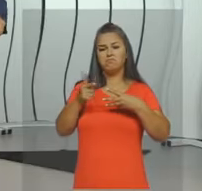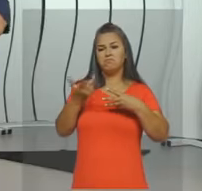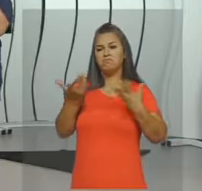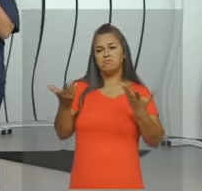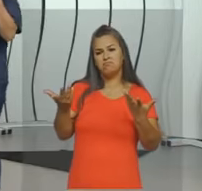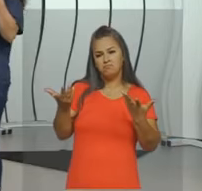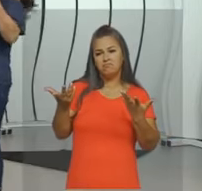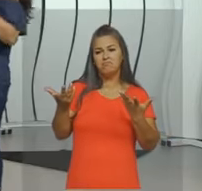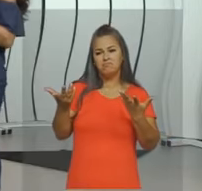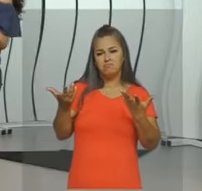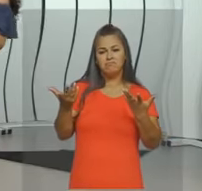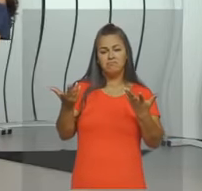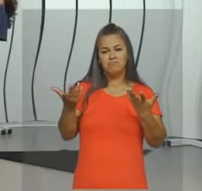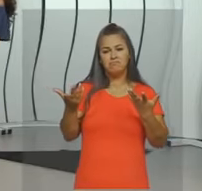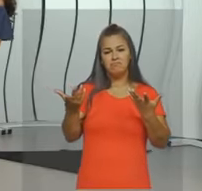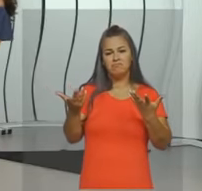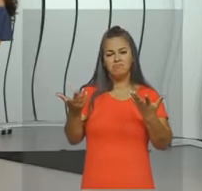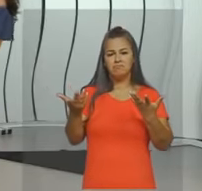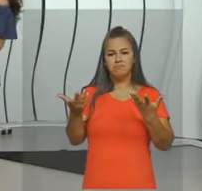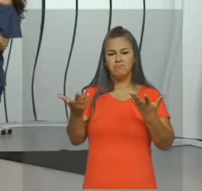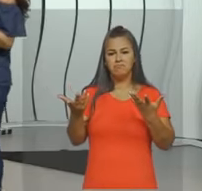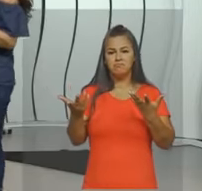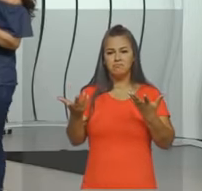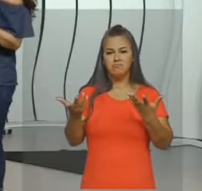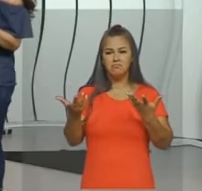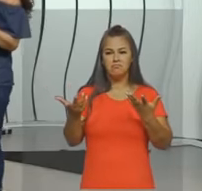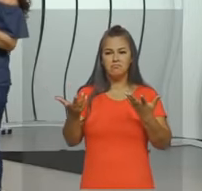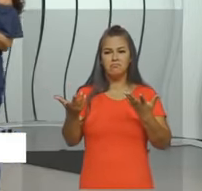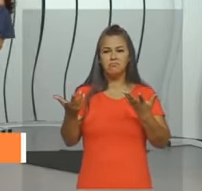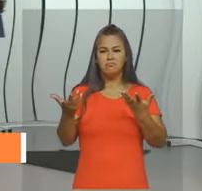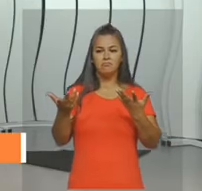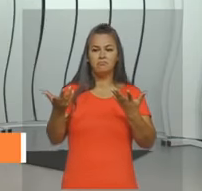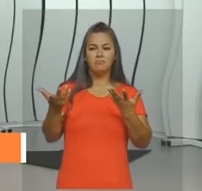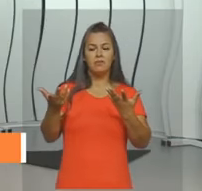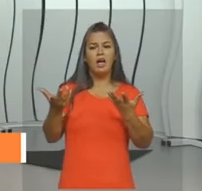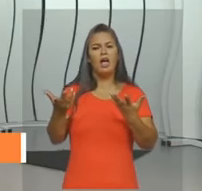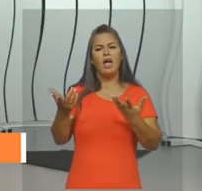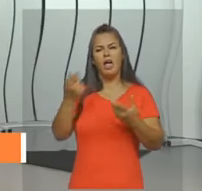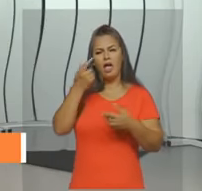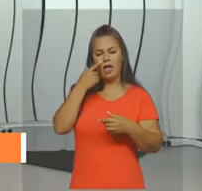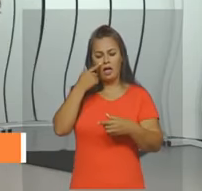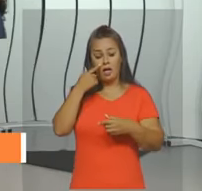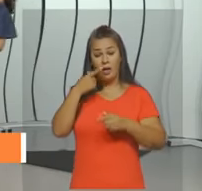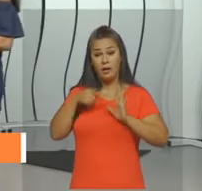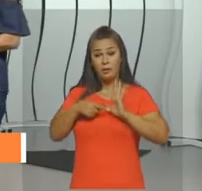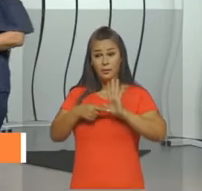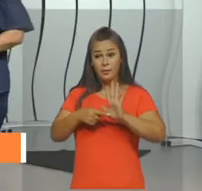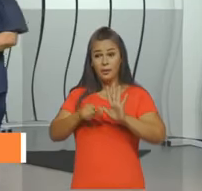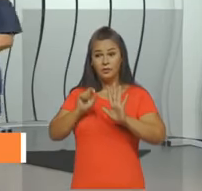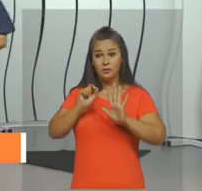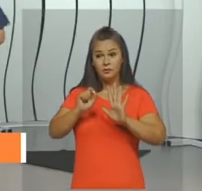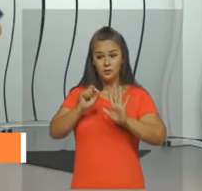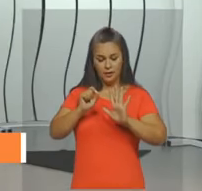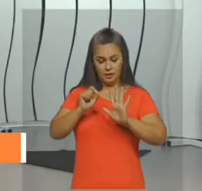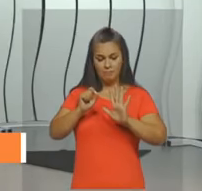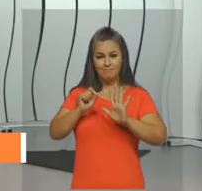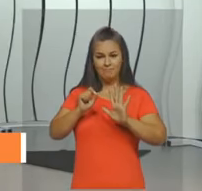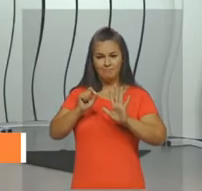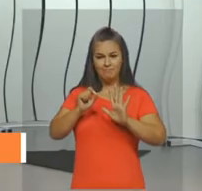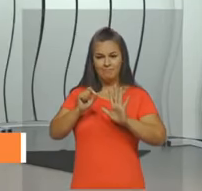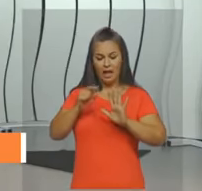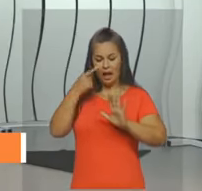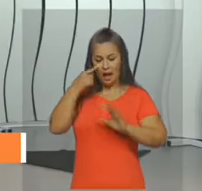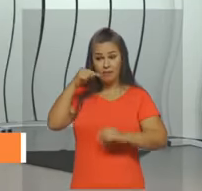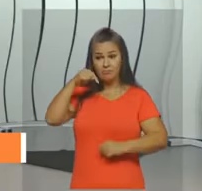né, actina e miosina, formando o sarcômero. Então aqui é o músculo liso, mostrando que ele está muito presente no nosso